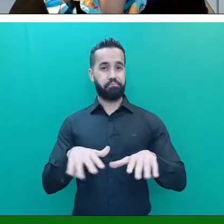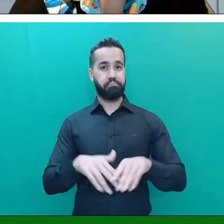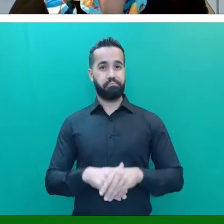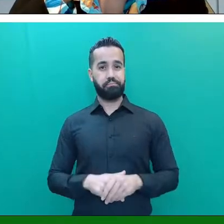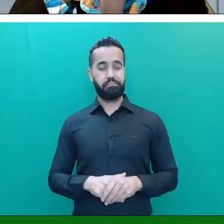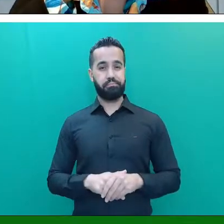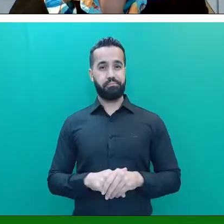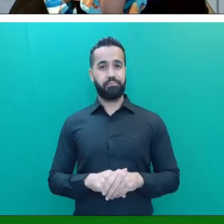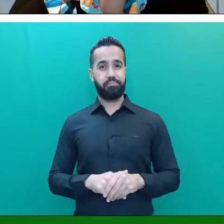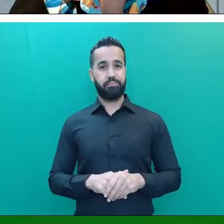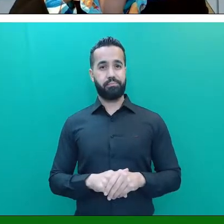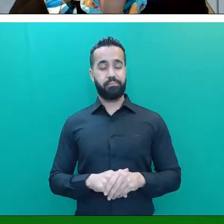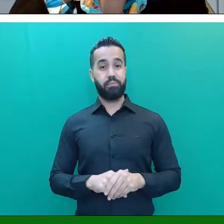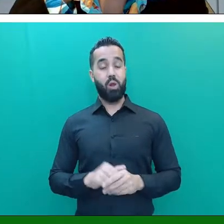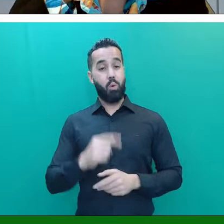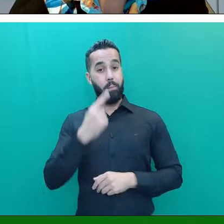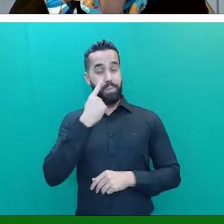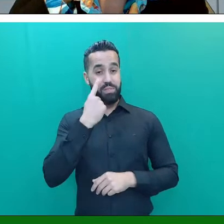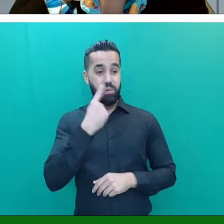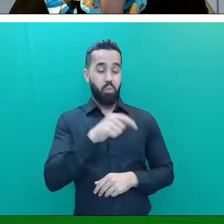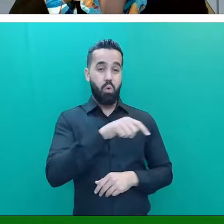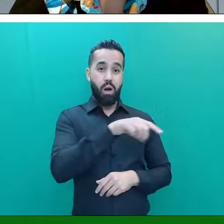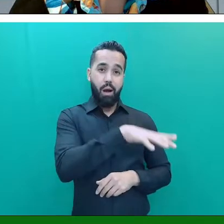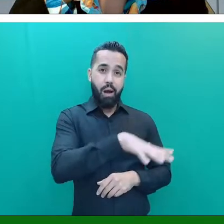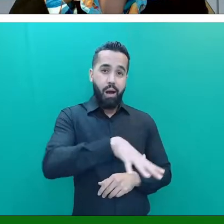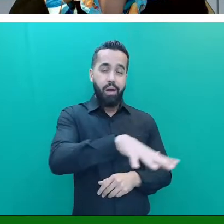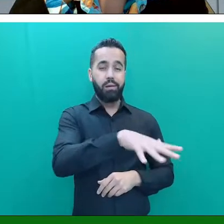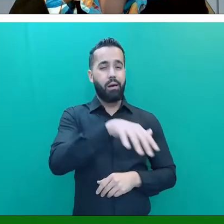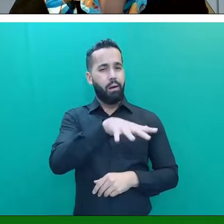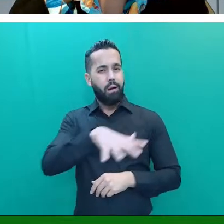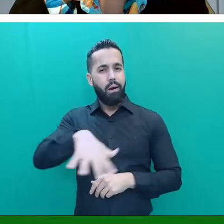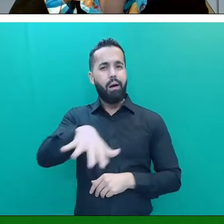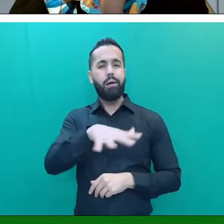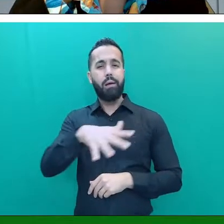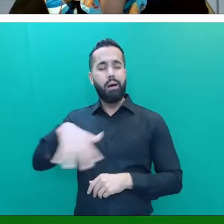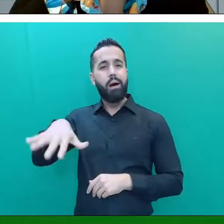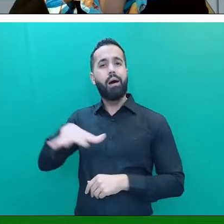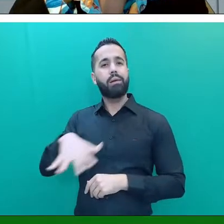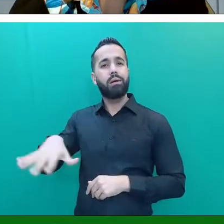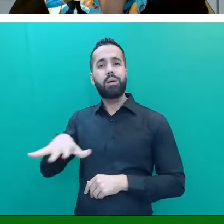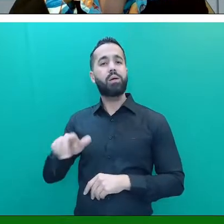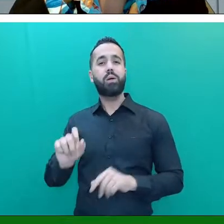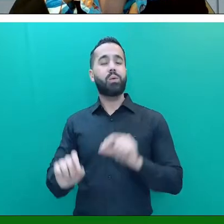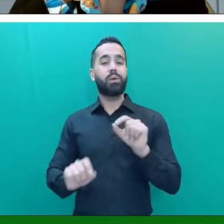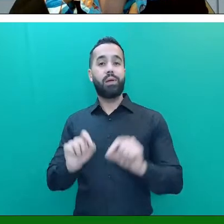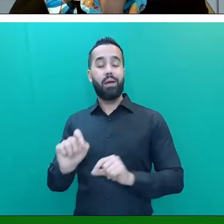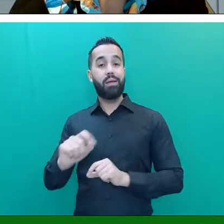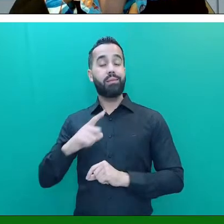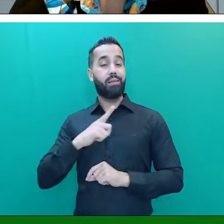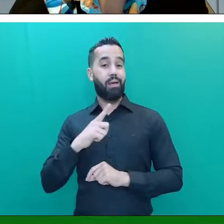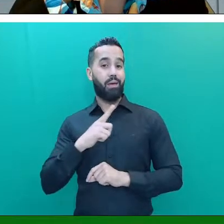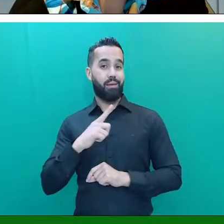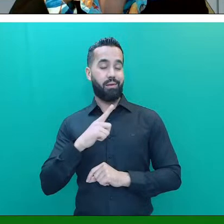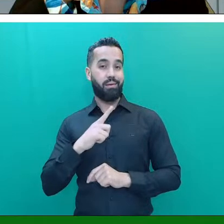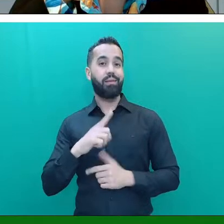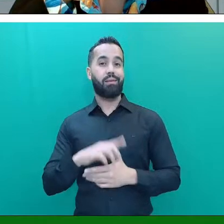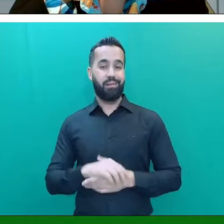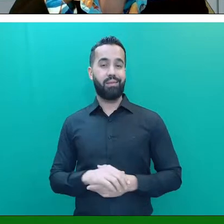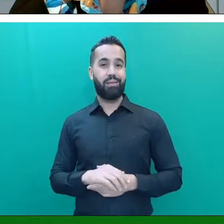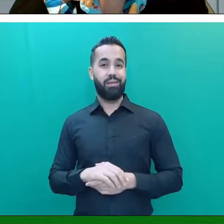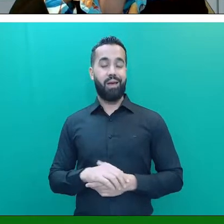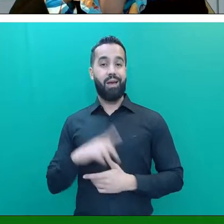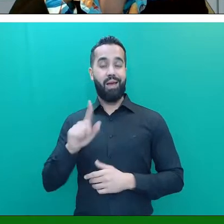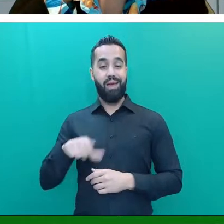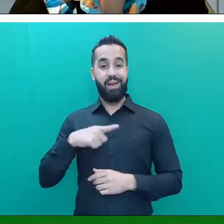porque eu vejo em outras áreas, sobretudo no campo das ciências sociais e humanas, uma grande reação a essa ideia